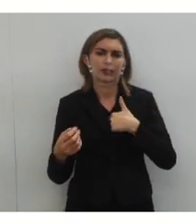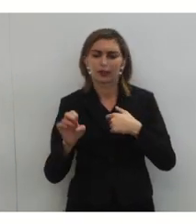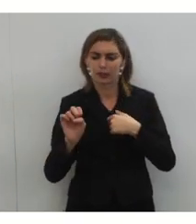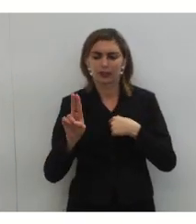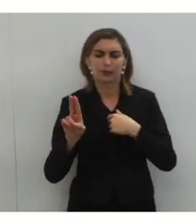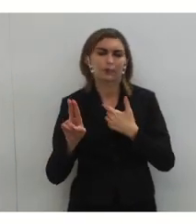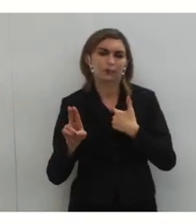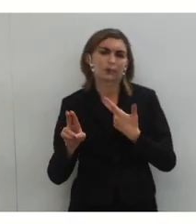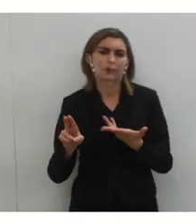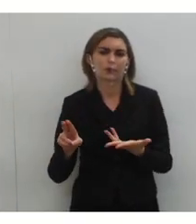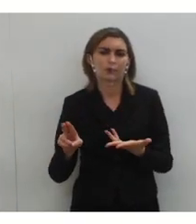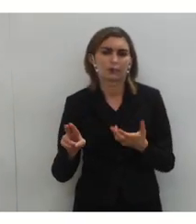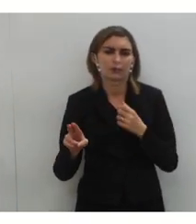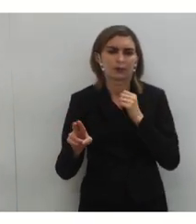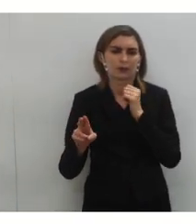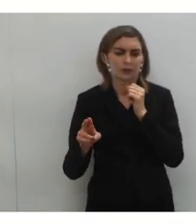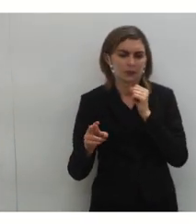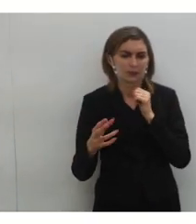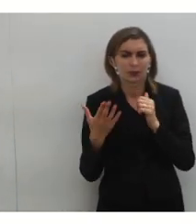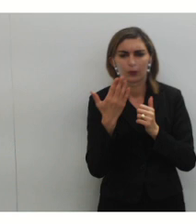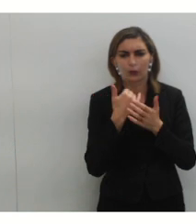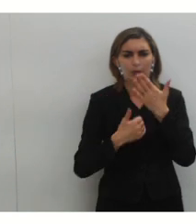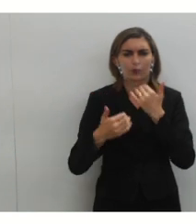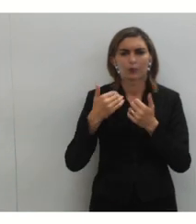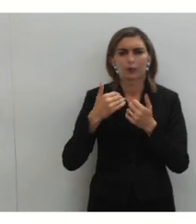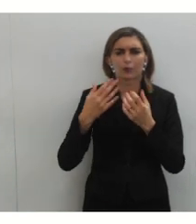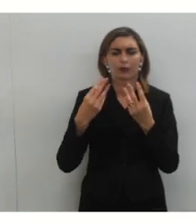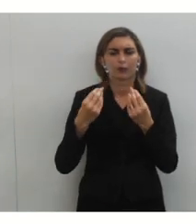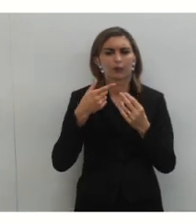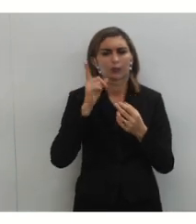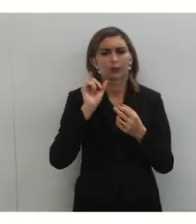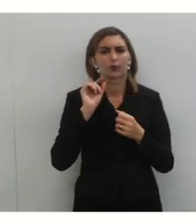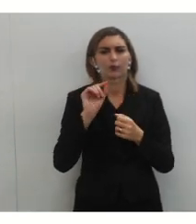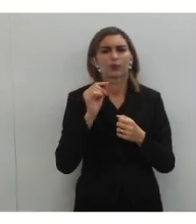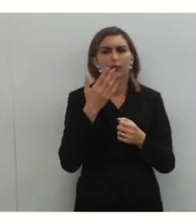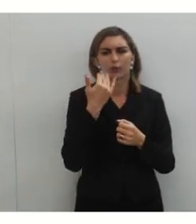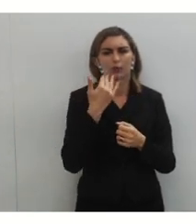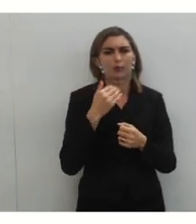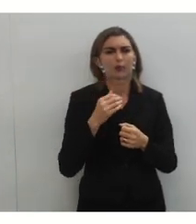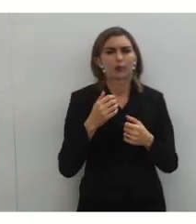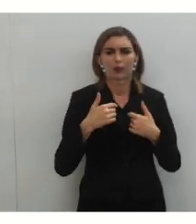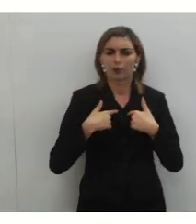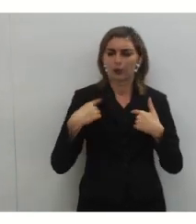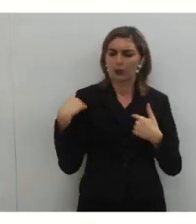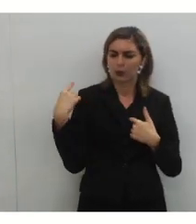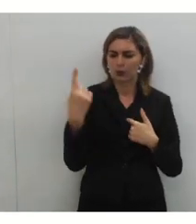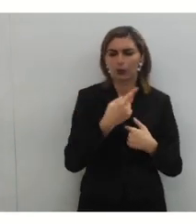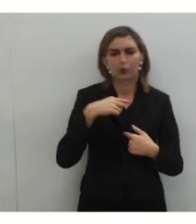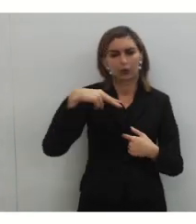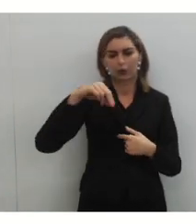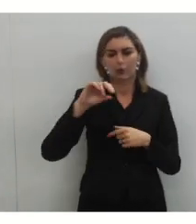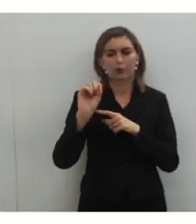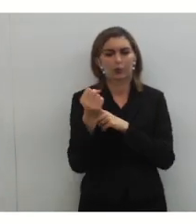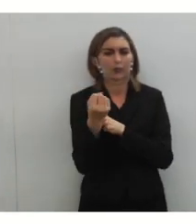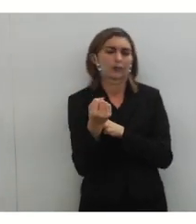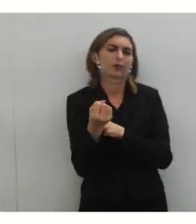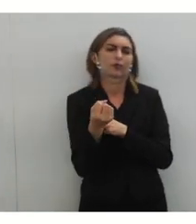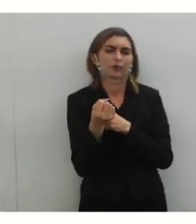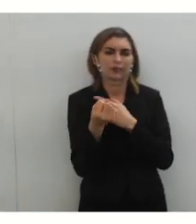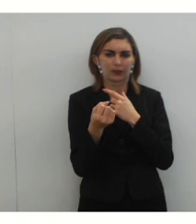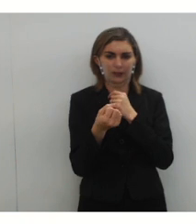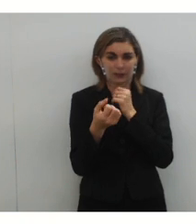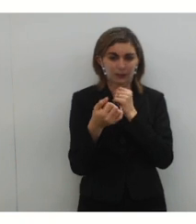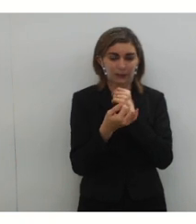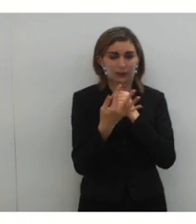Eu. Comemos bastante ontem. Quem é que come bastante? Nós. Então, presta